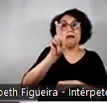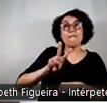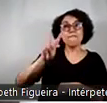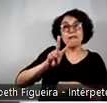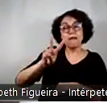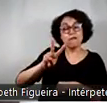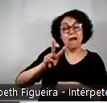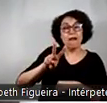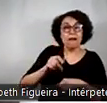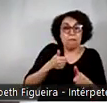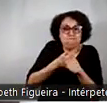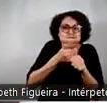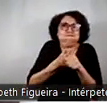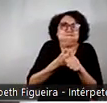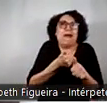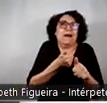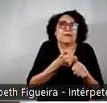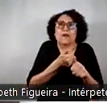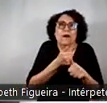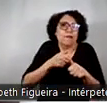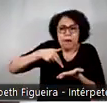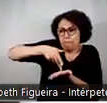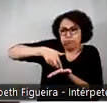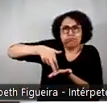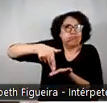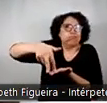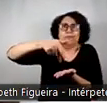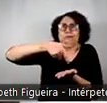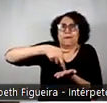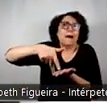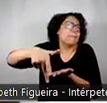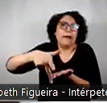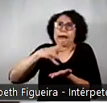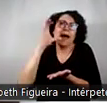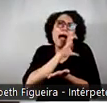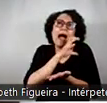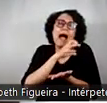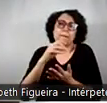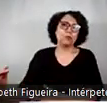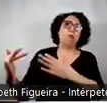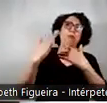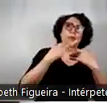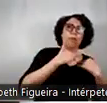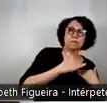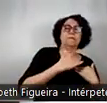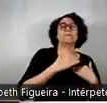Brasil. Que essa migração venezuelana, né, a gente tem aí, né,